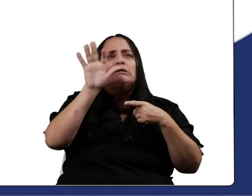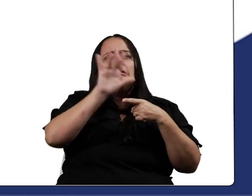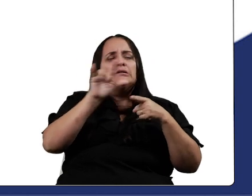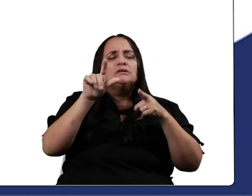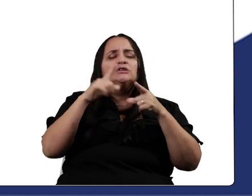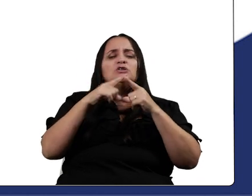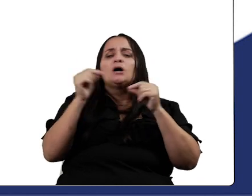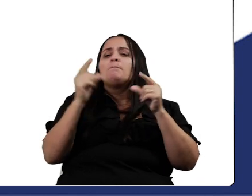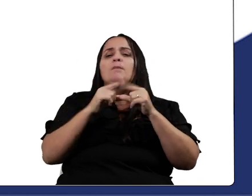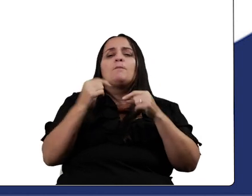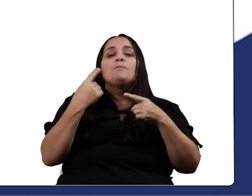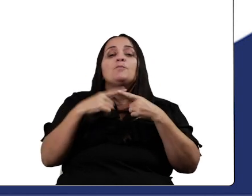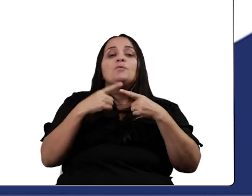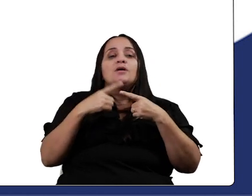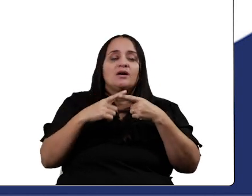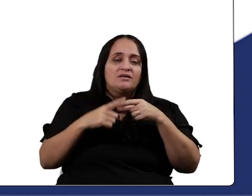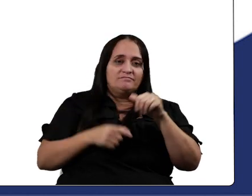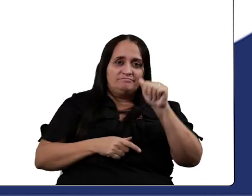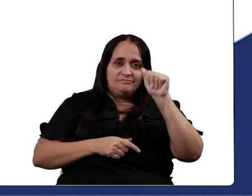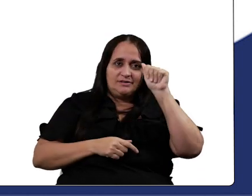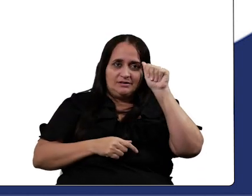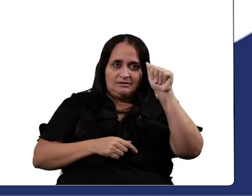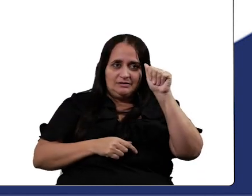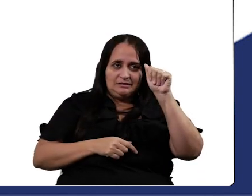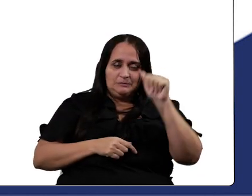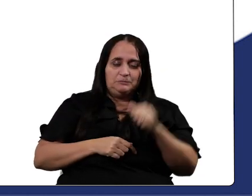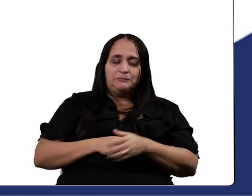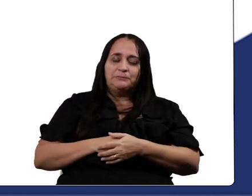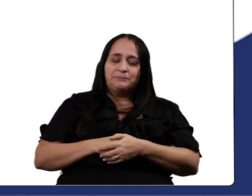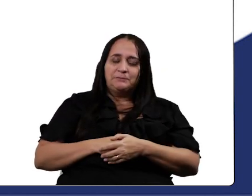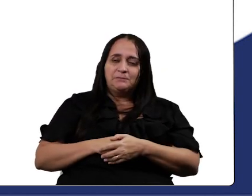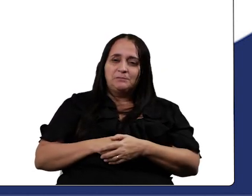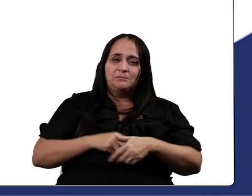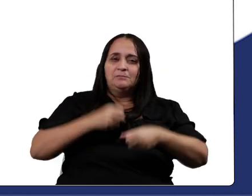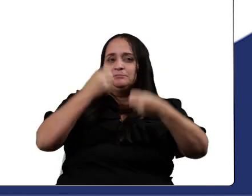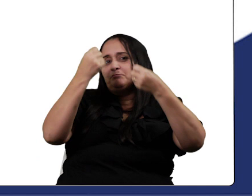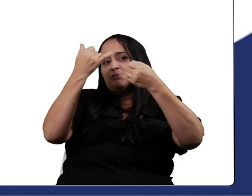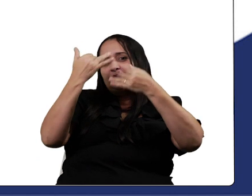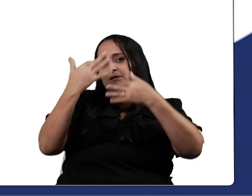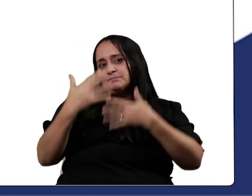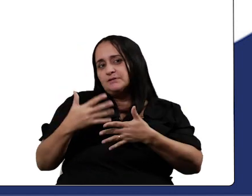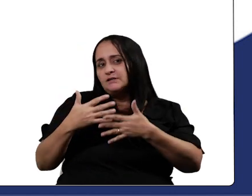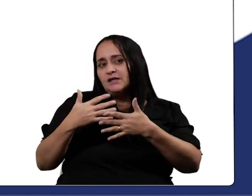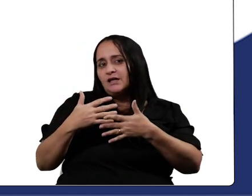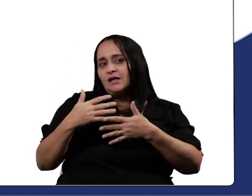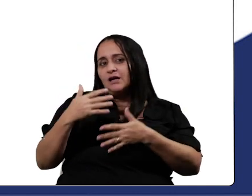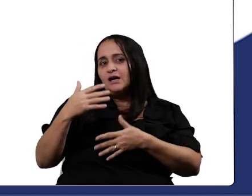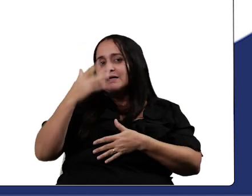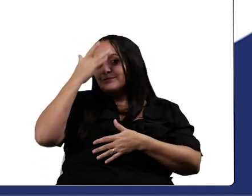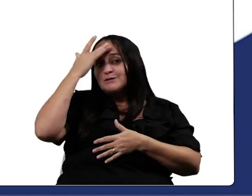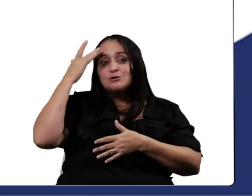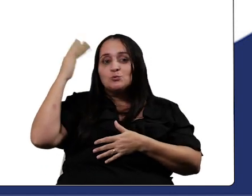Letra A. Explica aos brasileiros a língua japonesa.